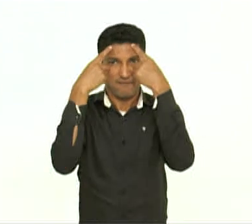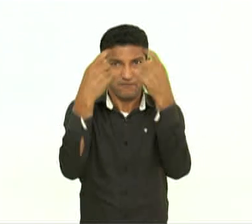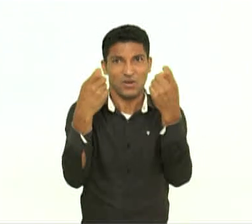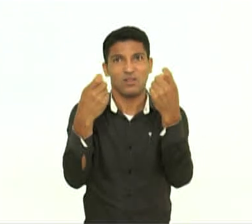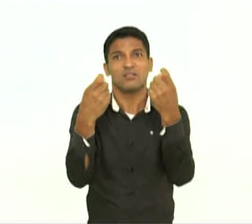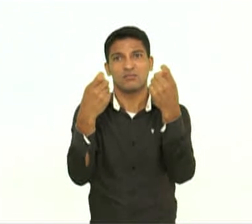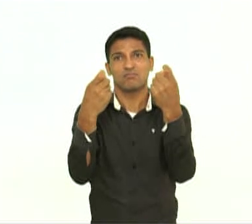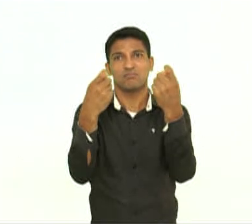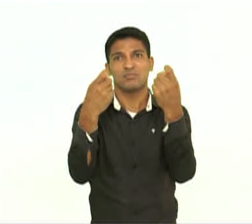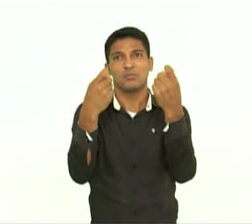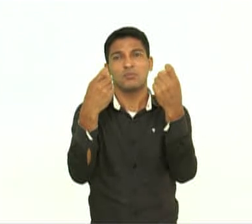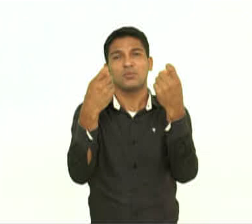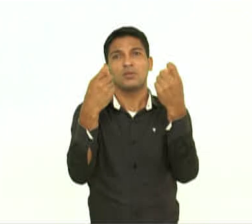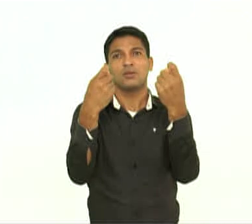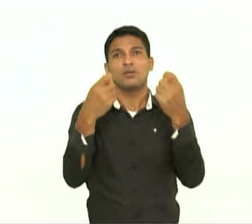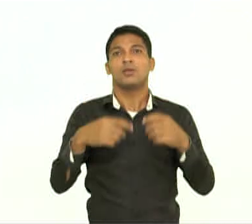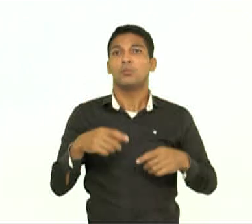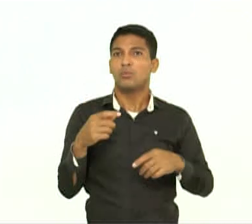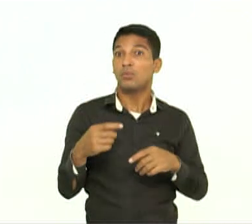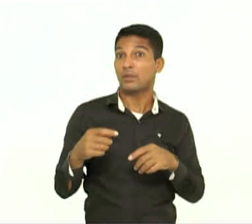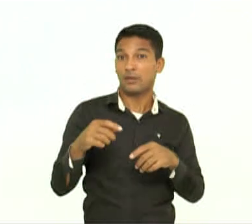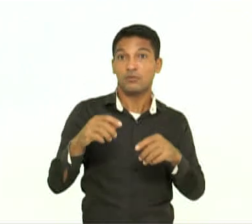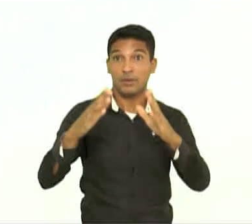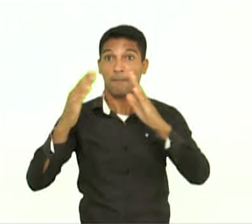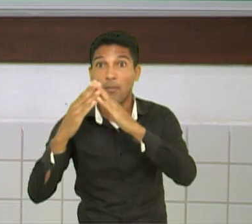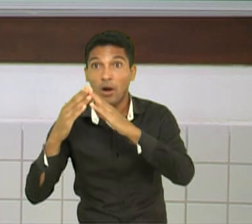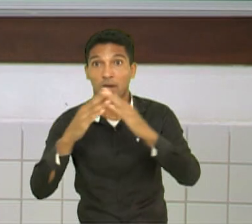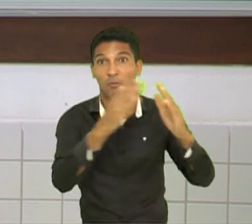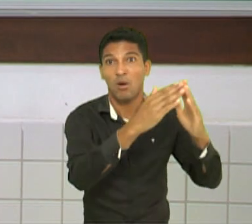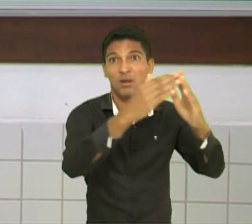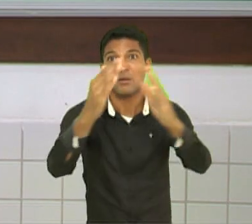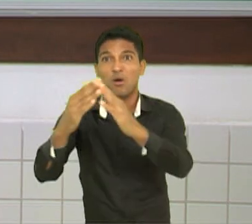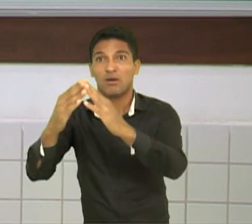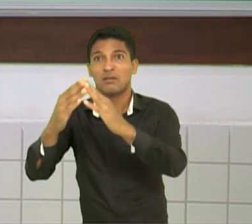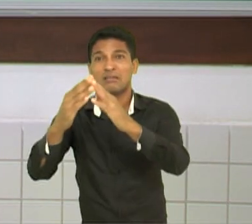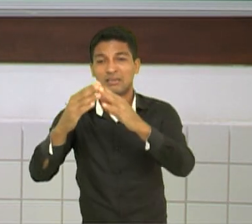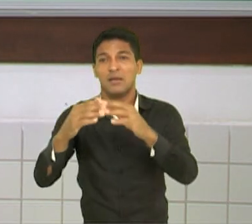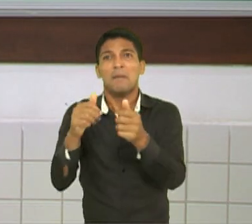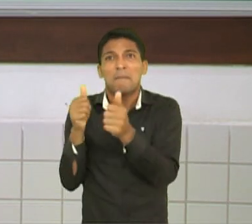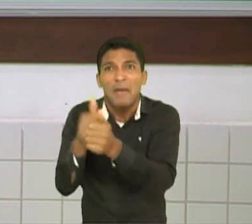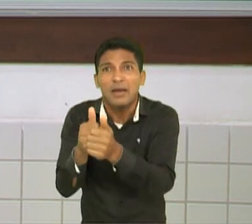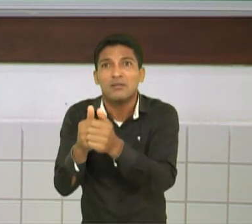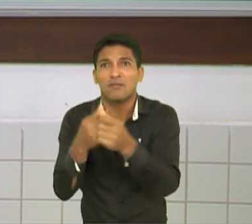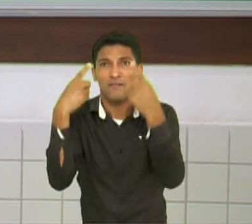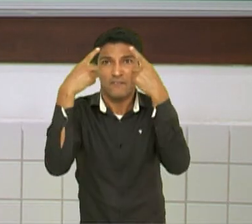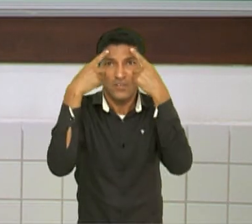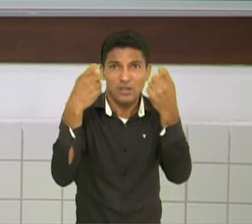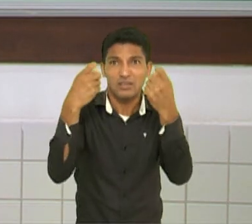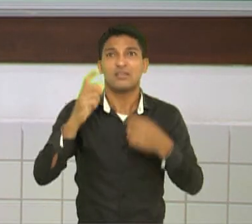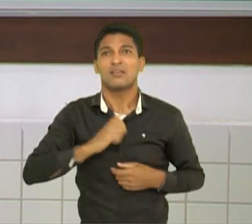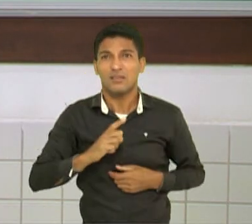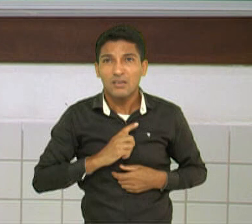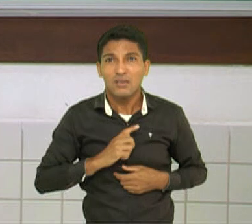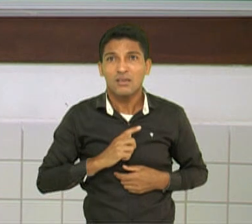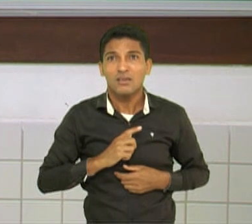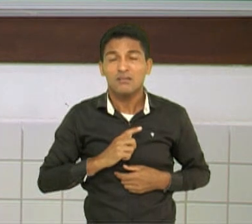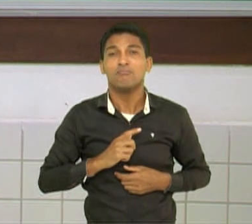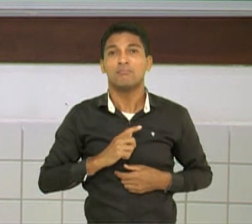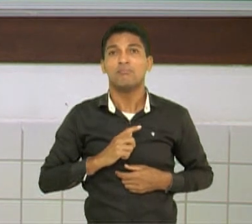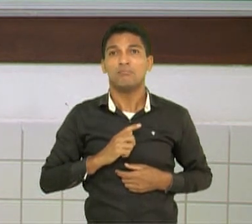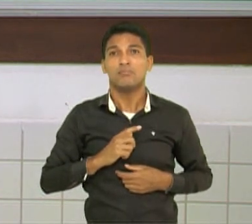essa violência cada vez mais próxima de você, os casos de violência cada vez mais chegando próximos da sua